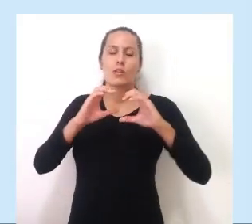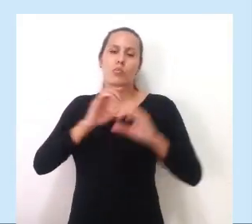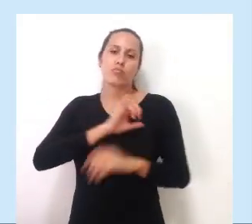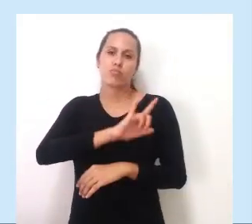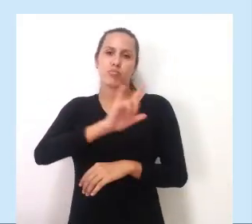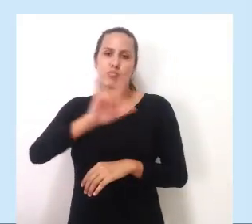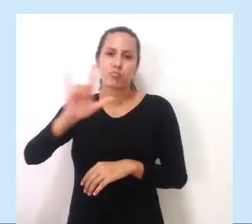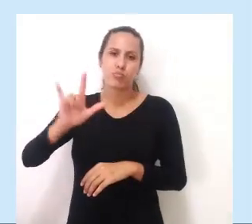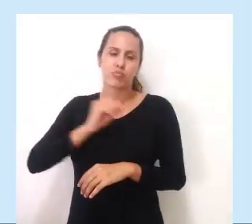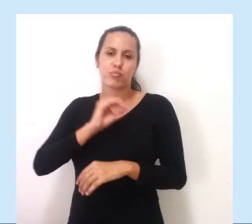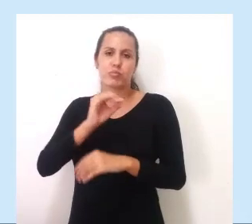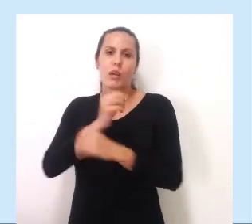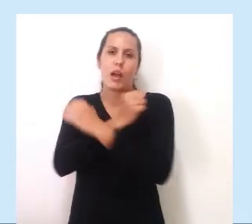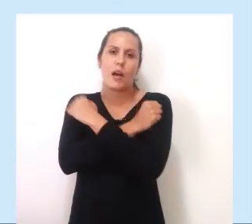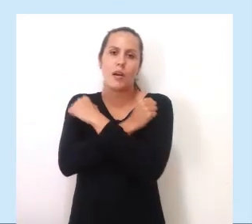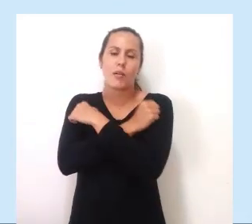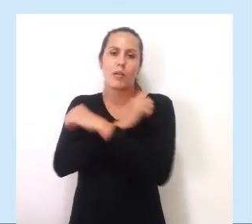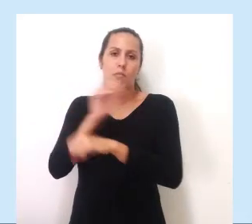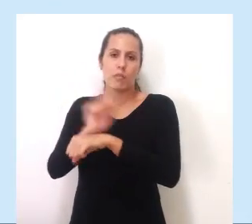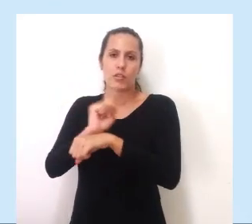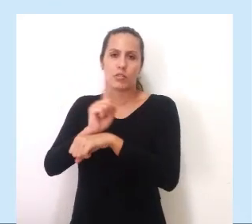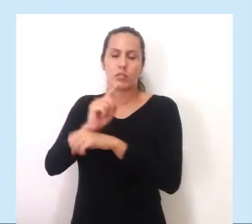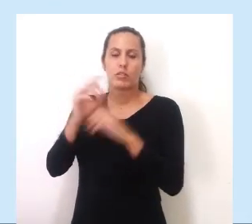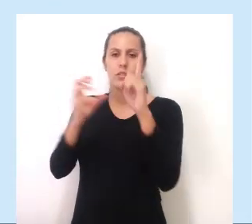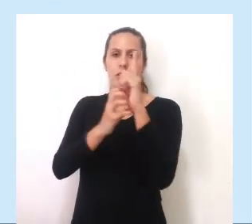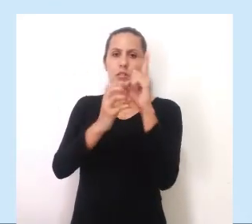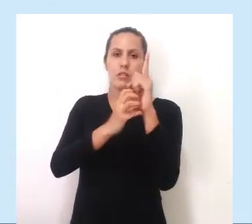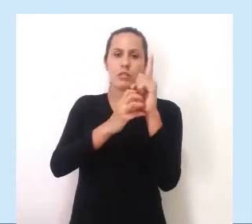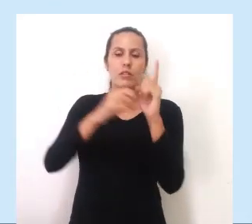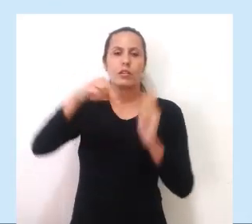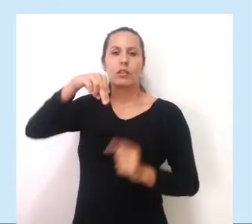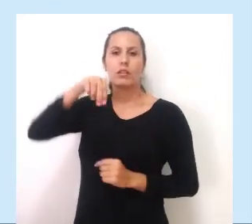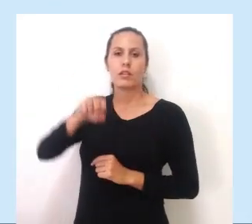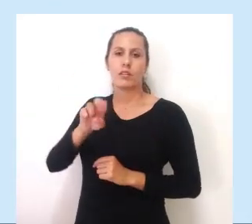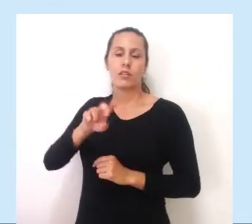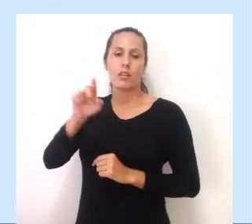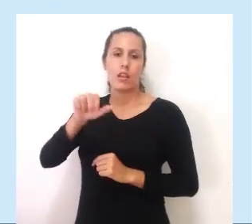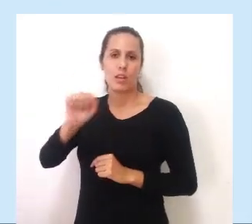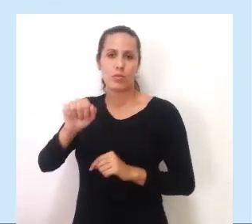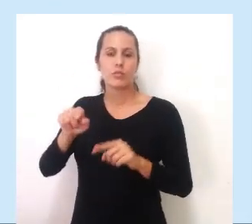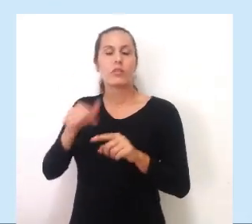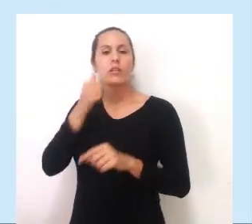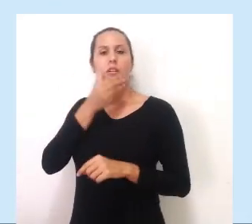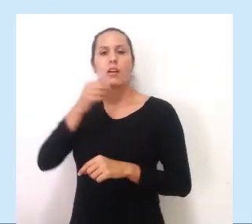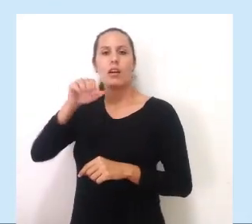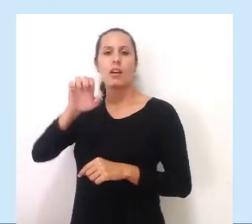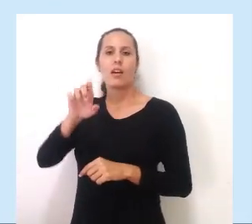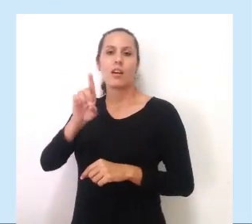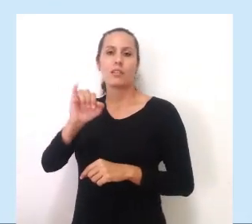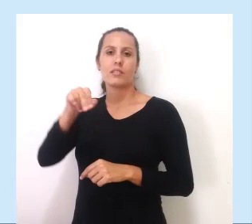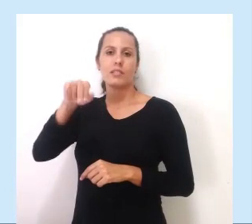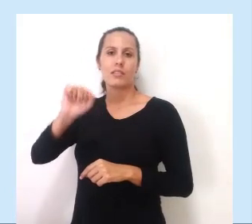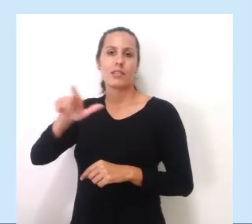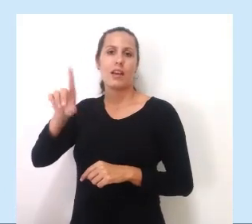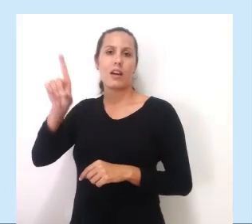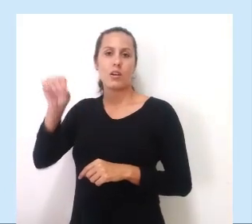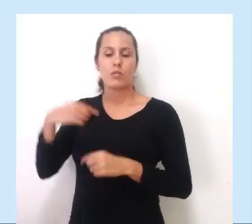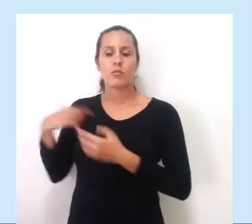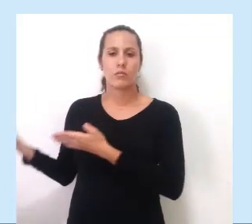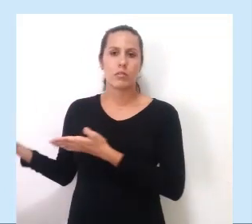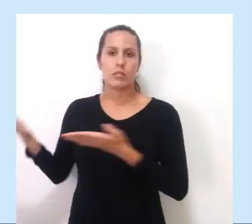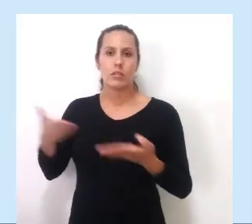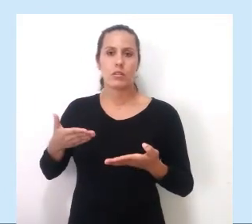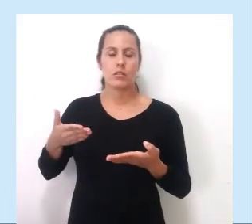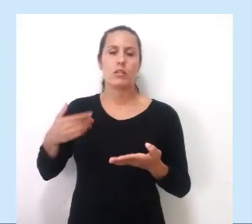Um cheiro no coração. Abraço a minha gerente da Recife Norte, Neuza Pontes, a Edinaldo,